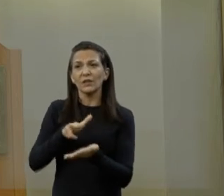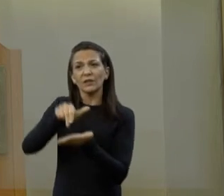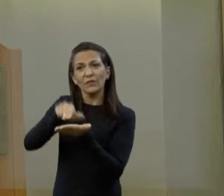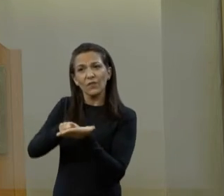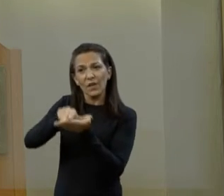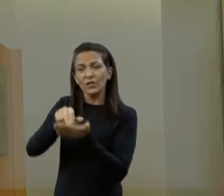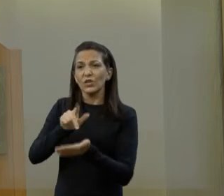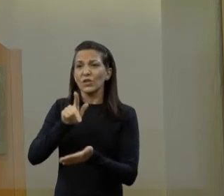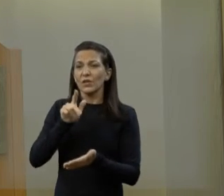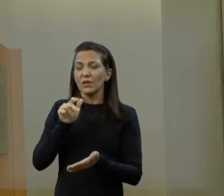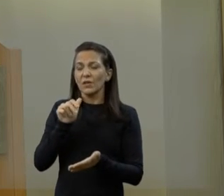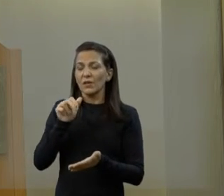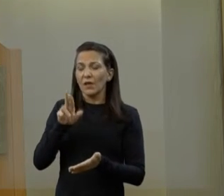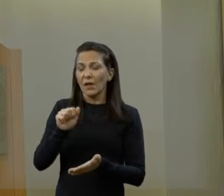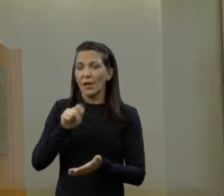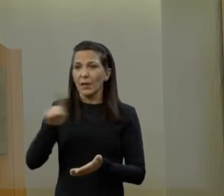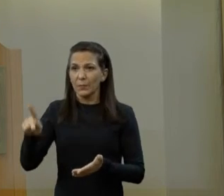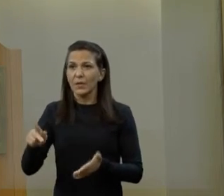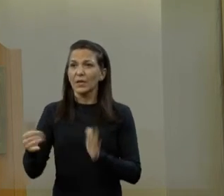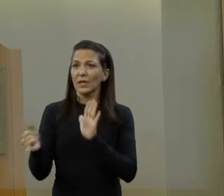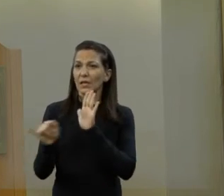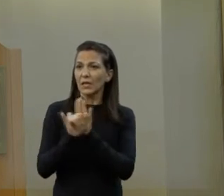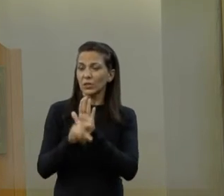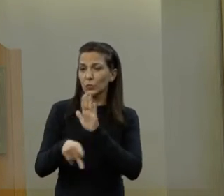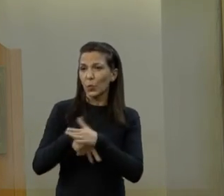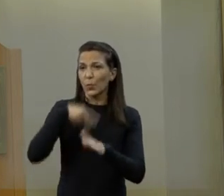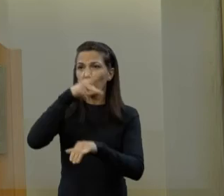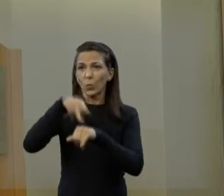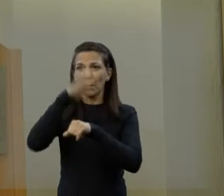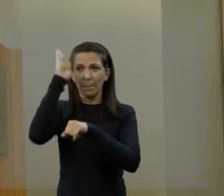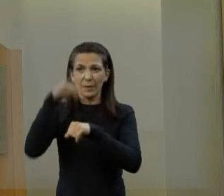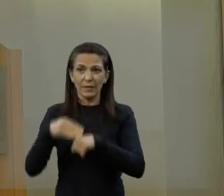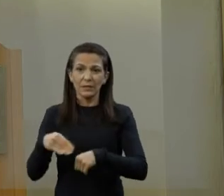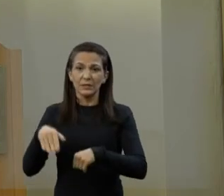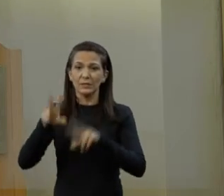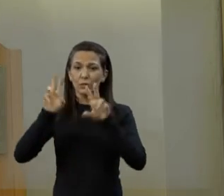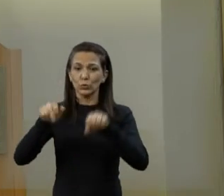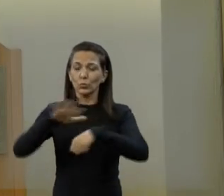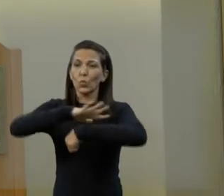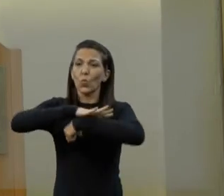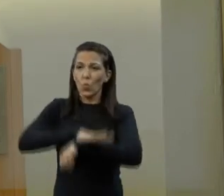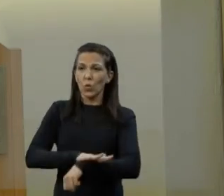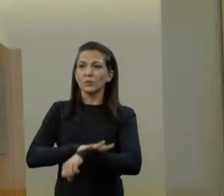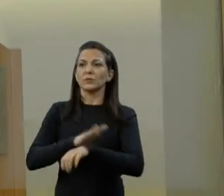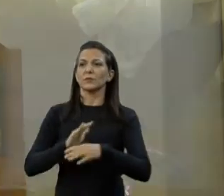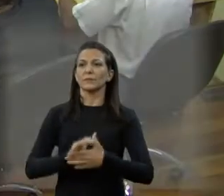que faz parte da identidade deste país e isso é uma questão racial e